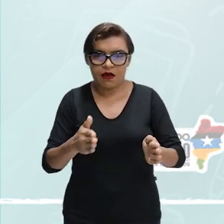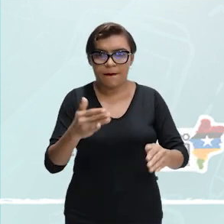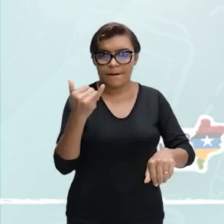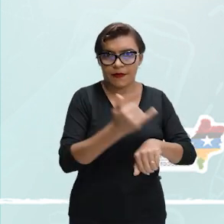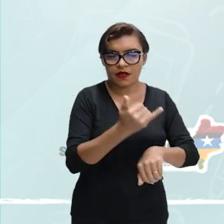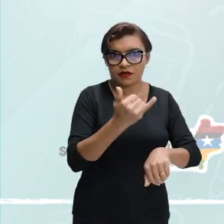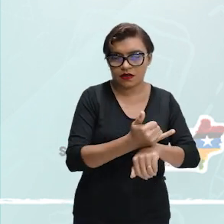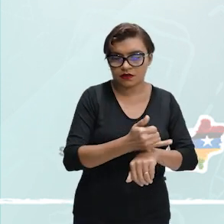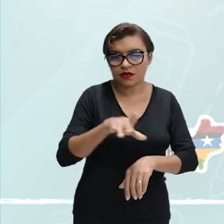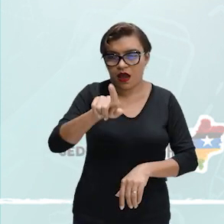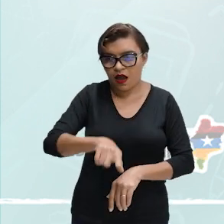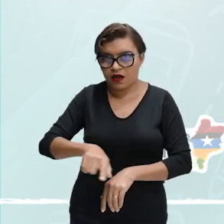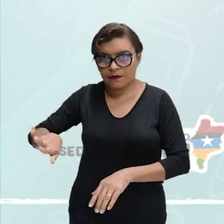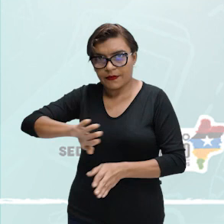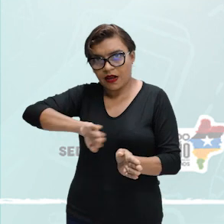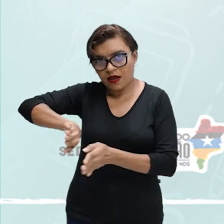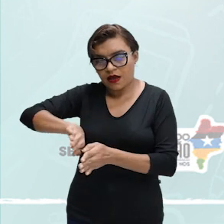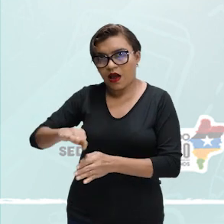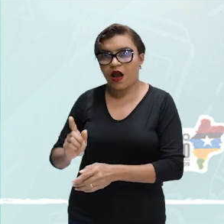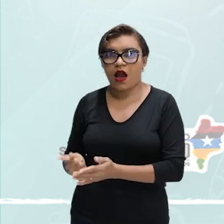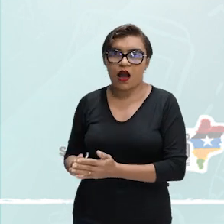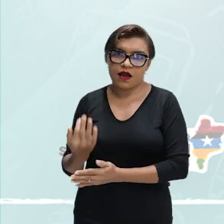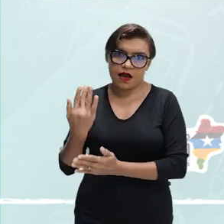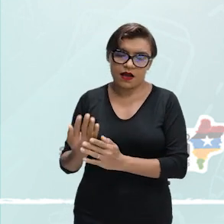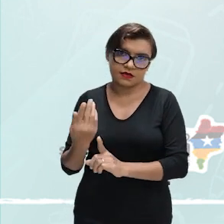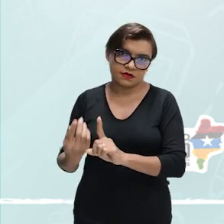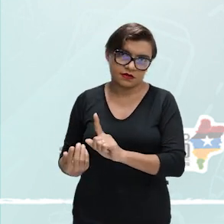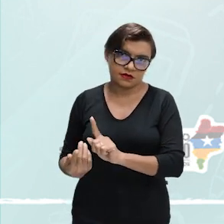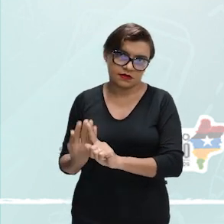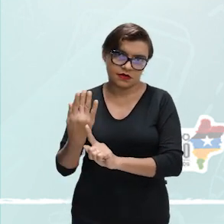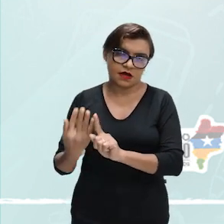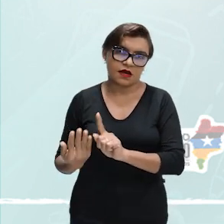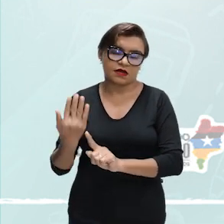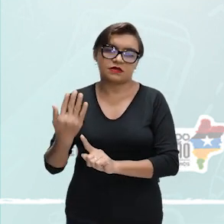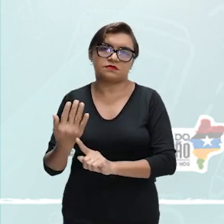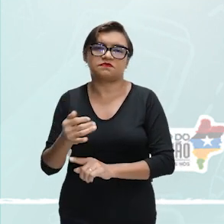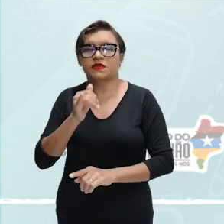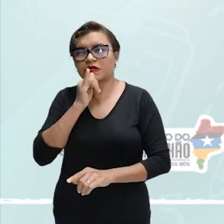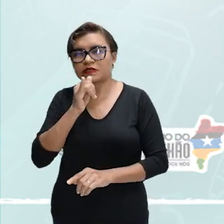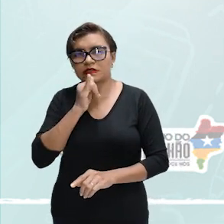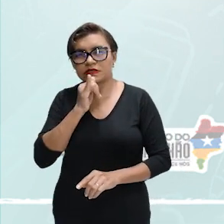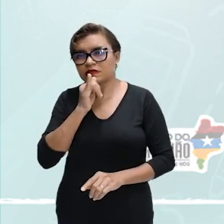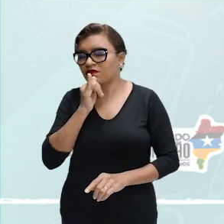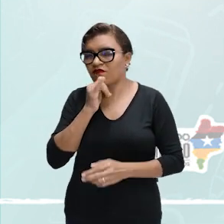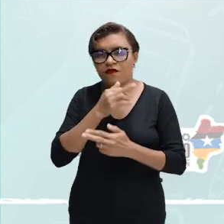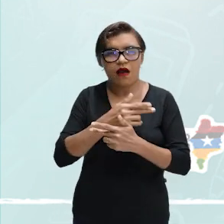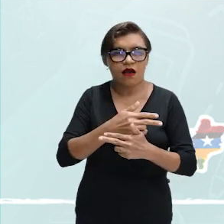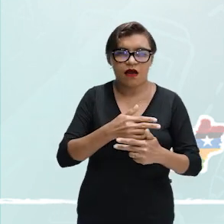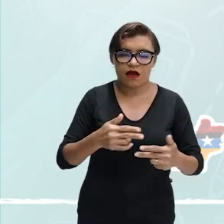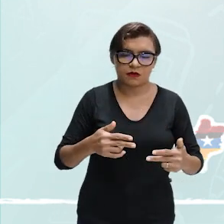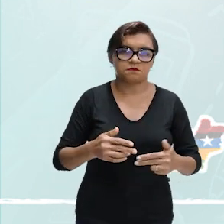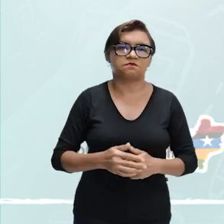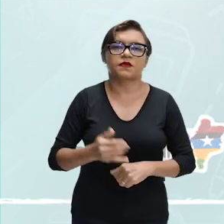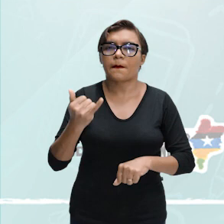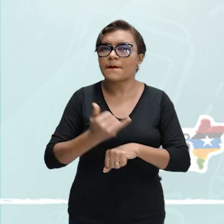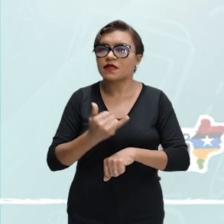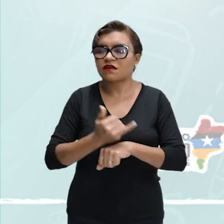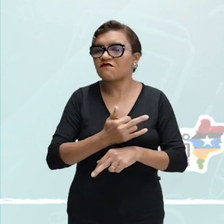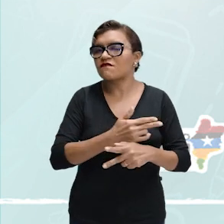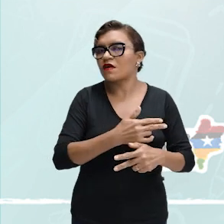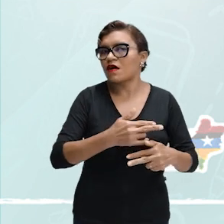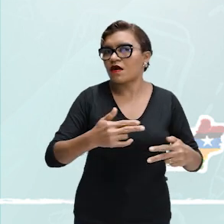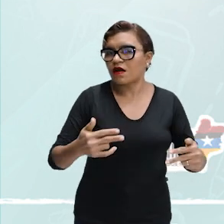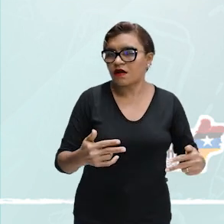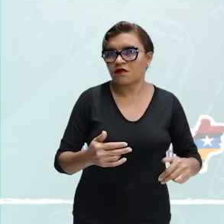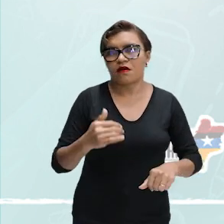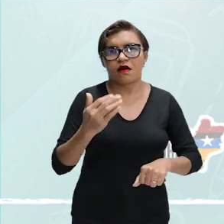famílias, né? Aí, como o alumínio, certo? Como o cobalto, como o ferro, que são os metais e que